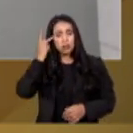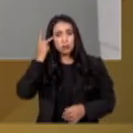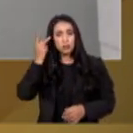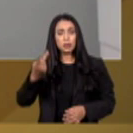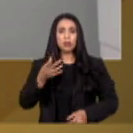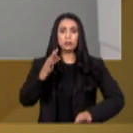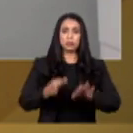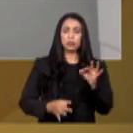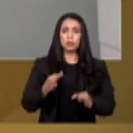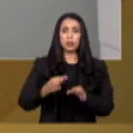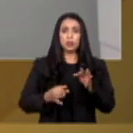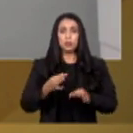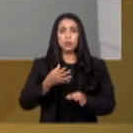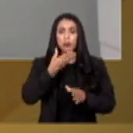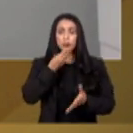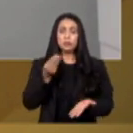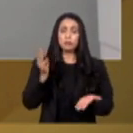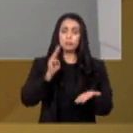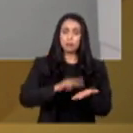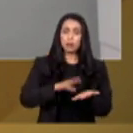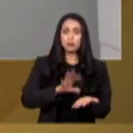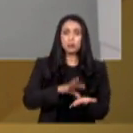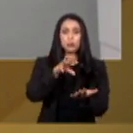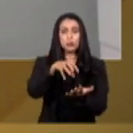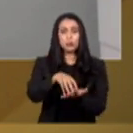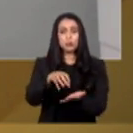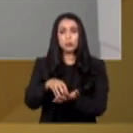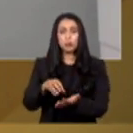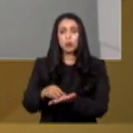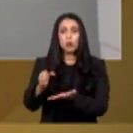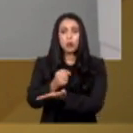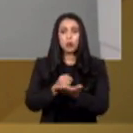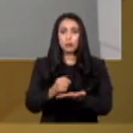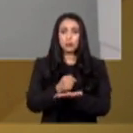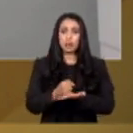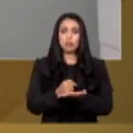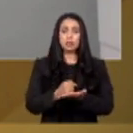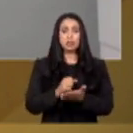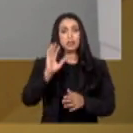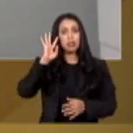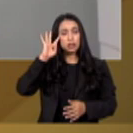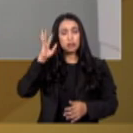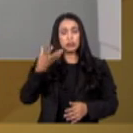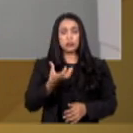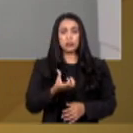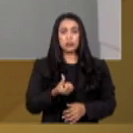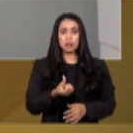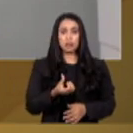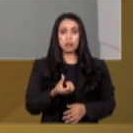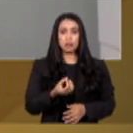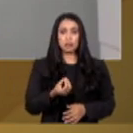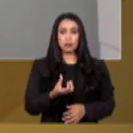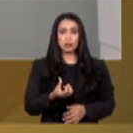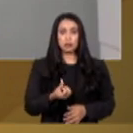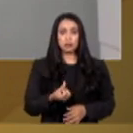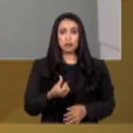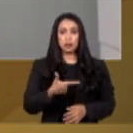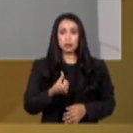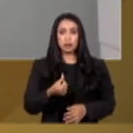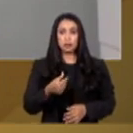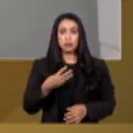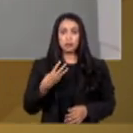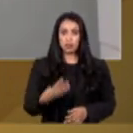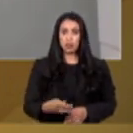procedimento eleitoral seus dedos nos seus objetivos com base na resolução 606/2015 é o que